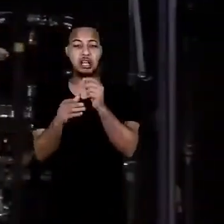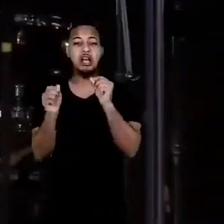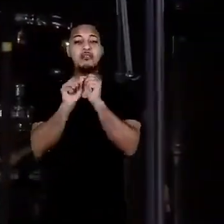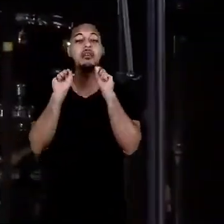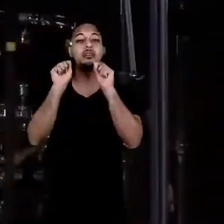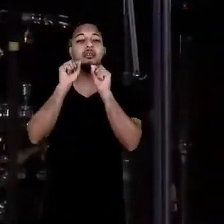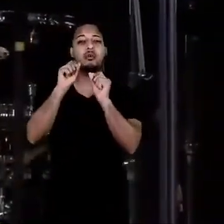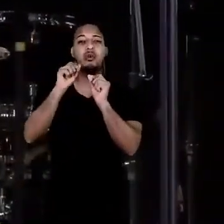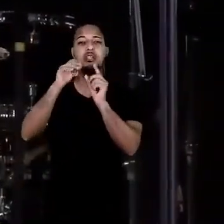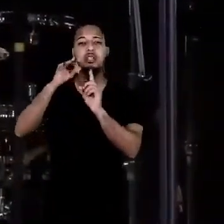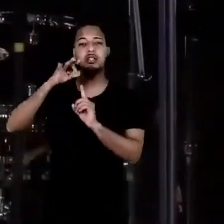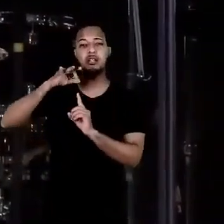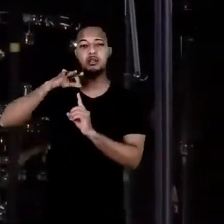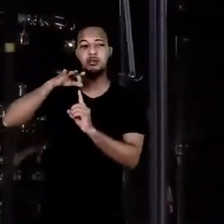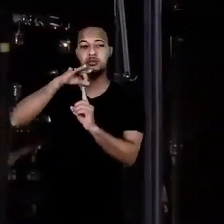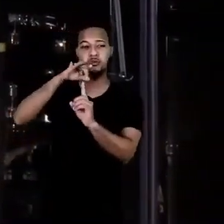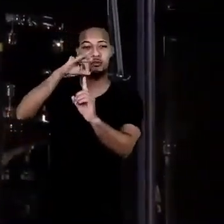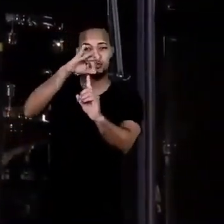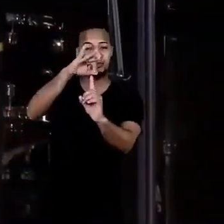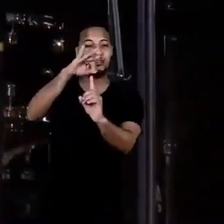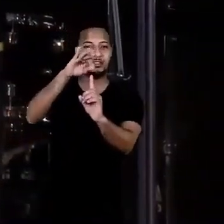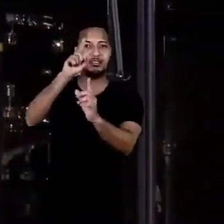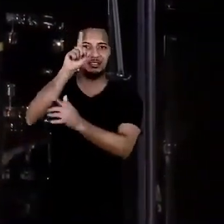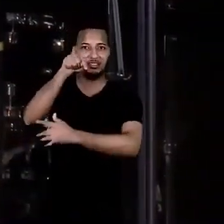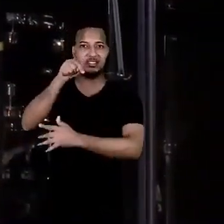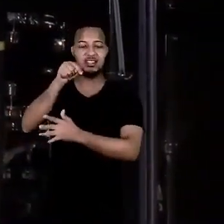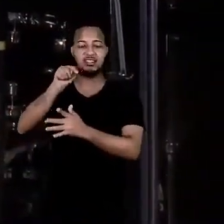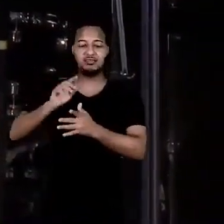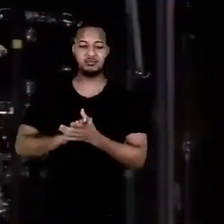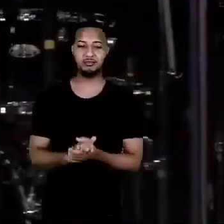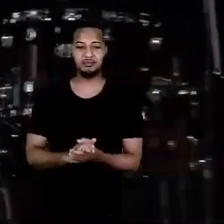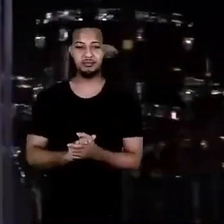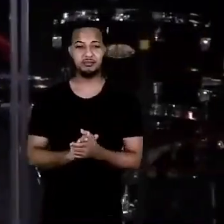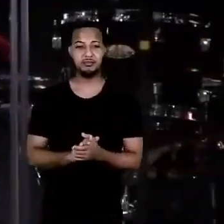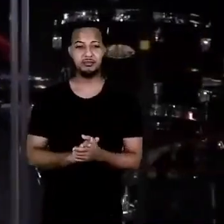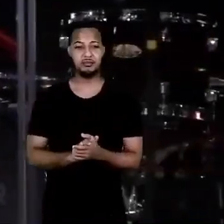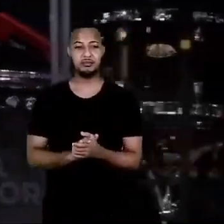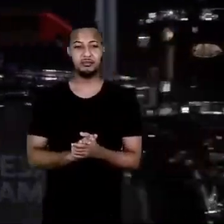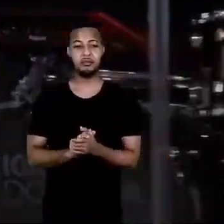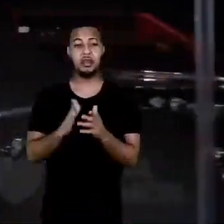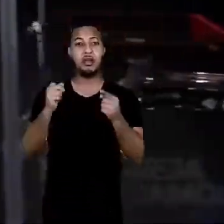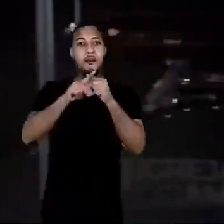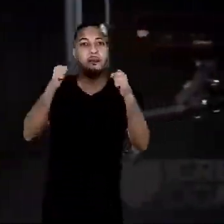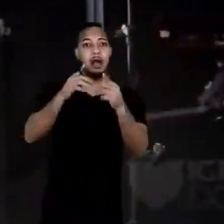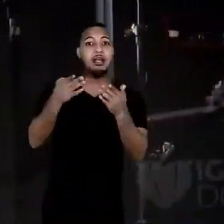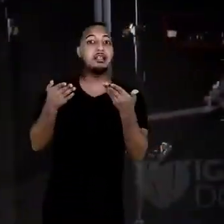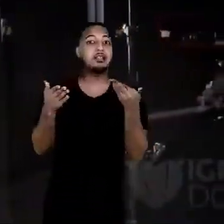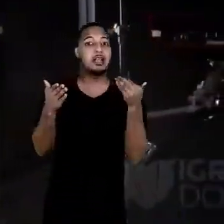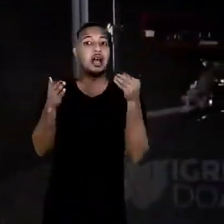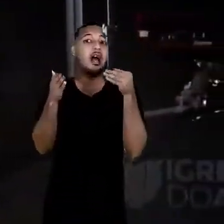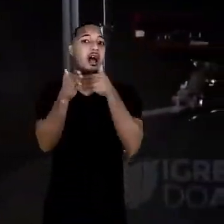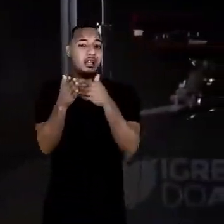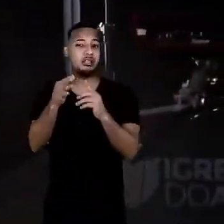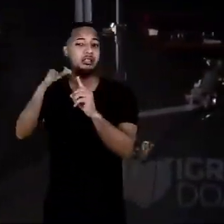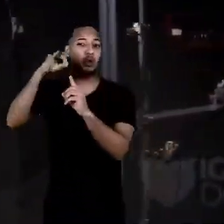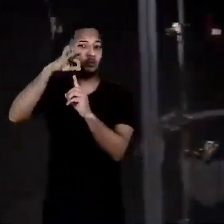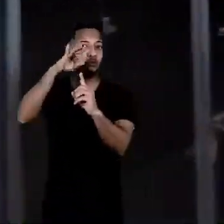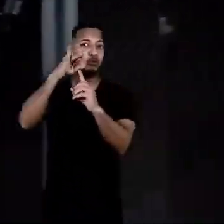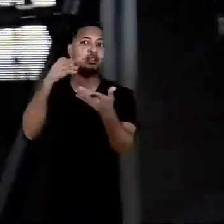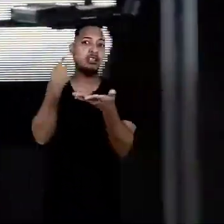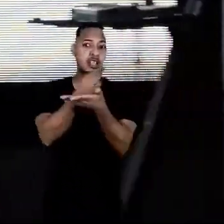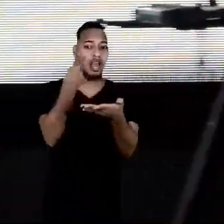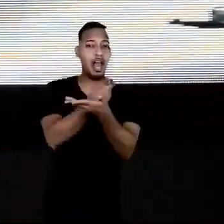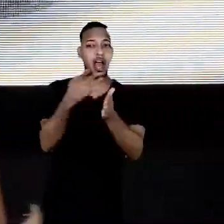a gente coloca, a gente confia tanto no Waze, que o Waze vai nos levar para aquele lugar. Mas tem momentos que até o Waze erra o caminho, sim ou não? E a gente